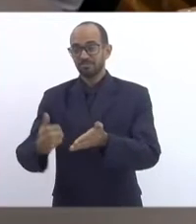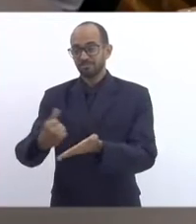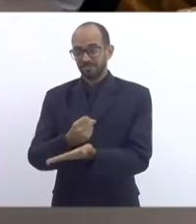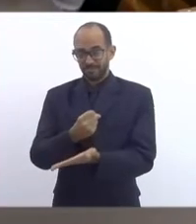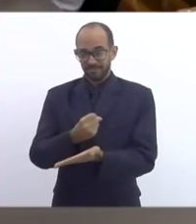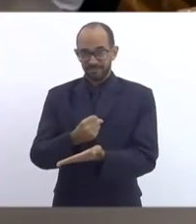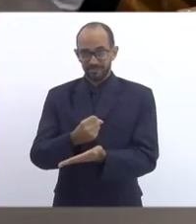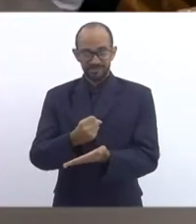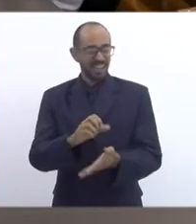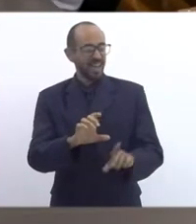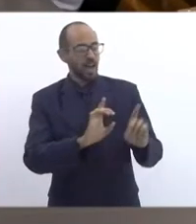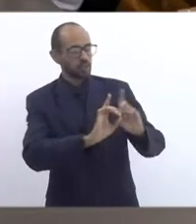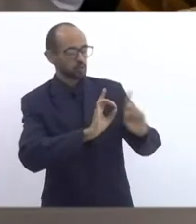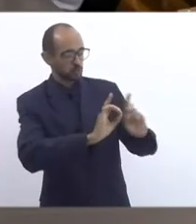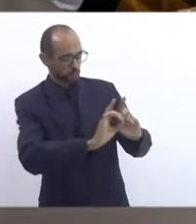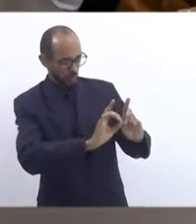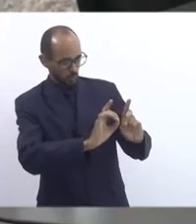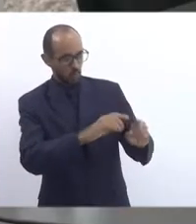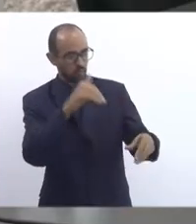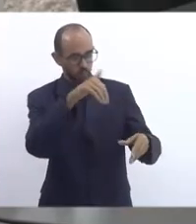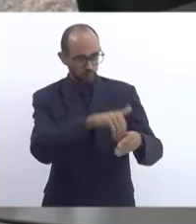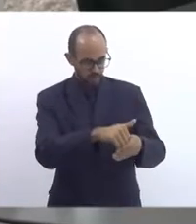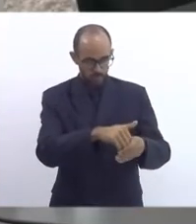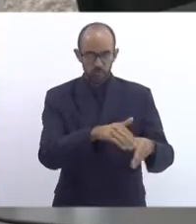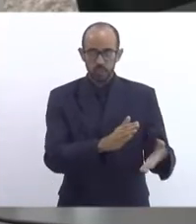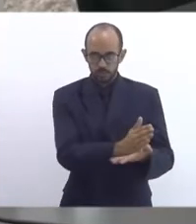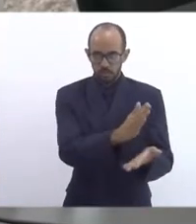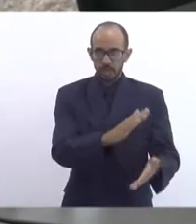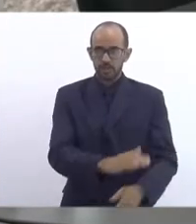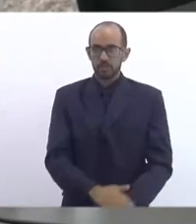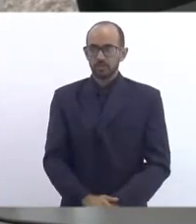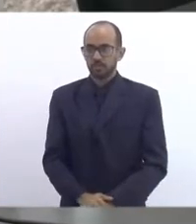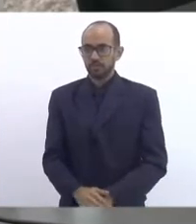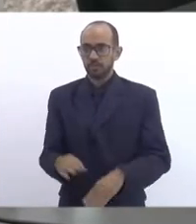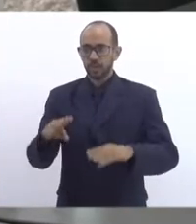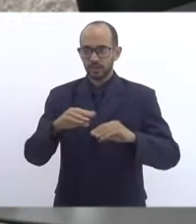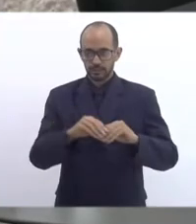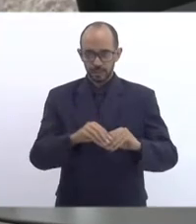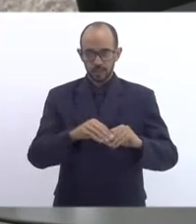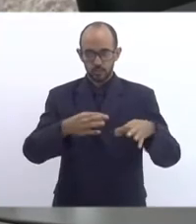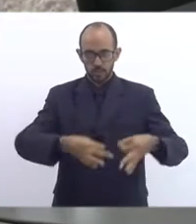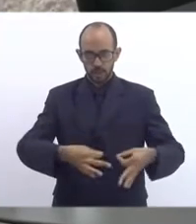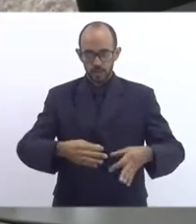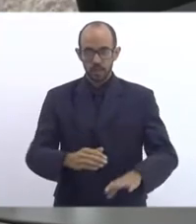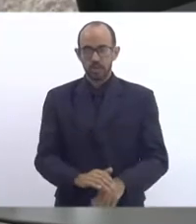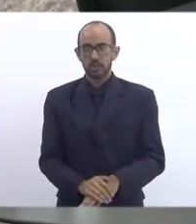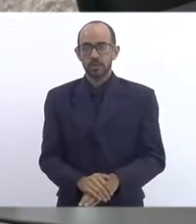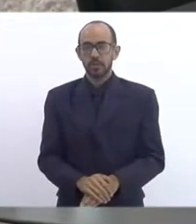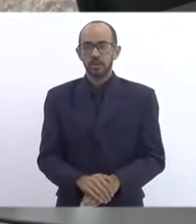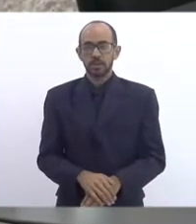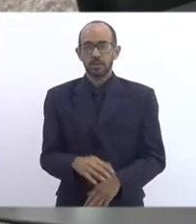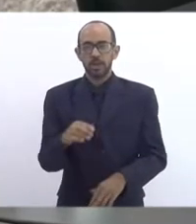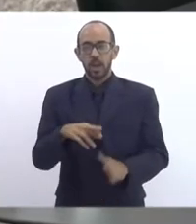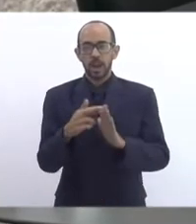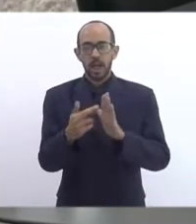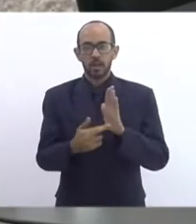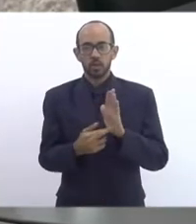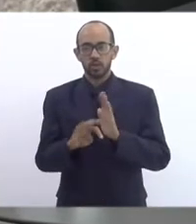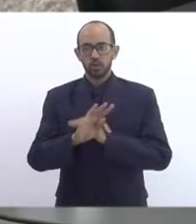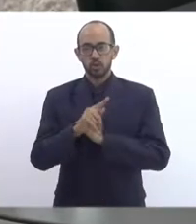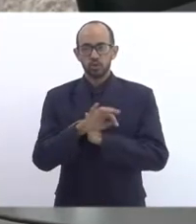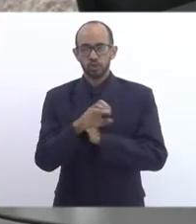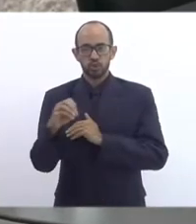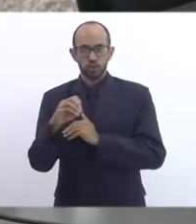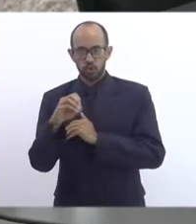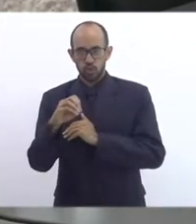Em discussão, em votação, aprovado. Anexação correta. Relator, deputado Chico Machado, 7 da pauta,